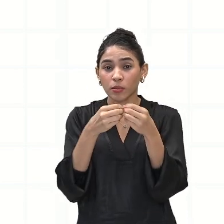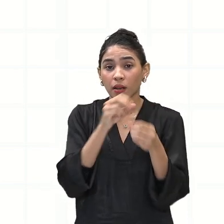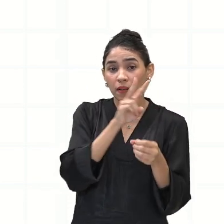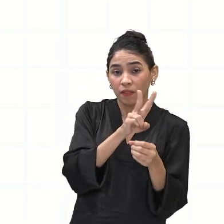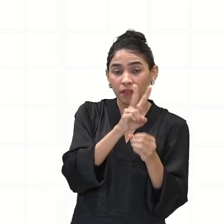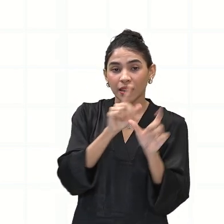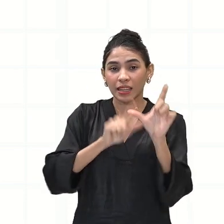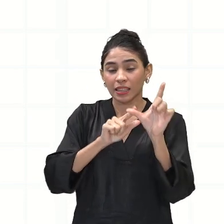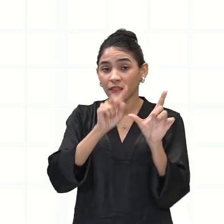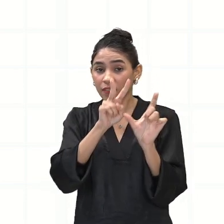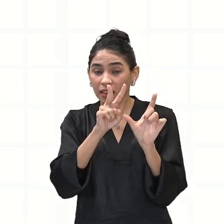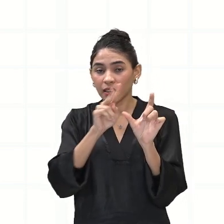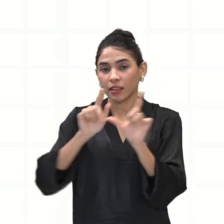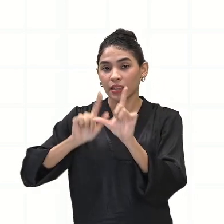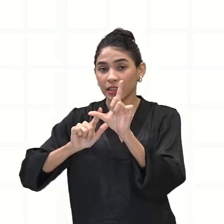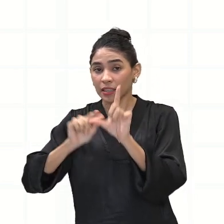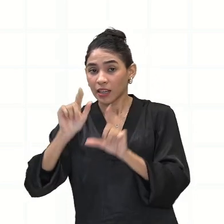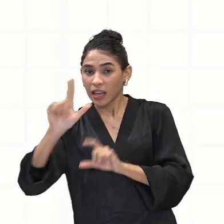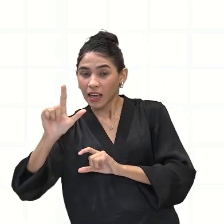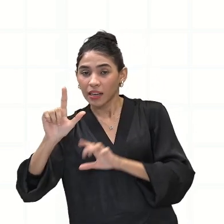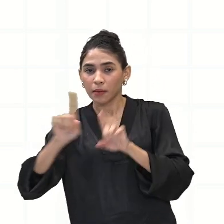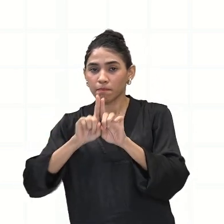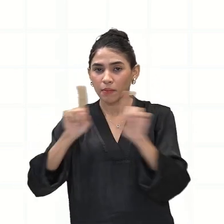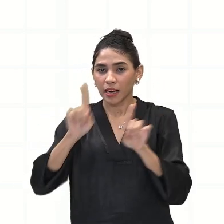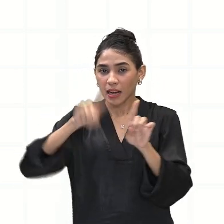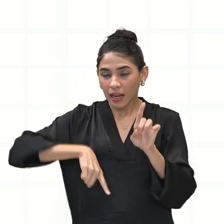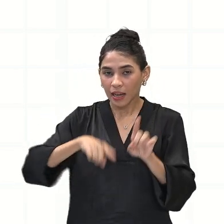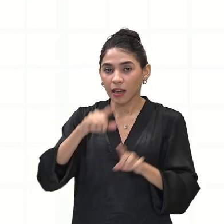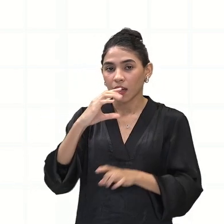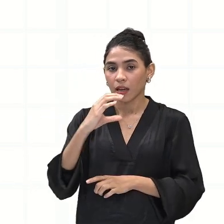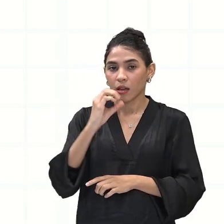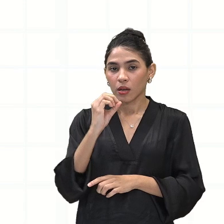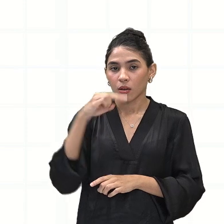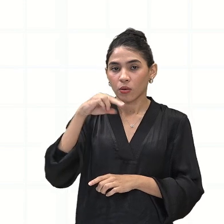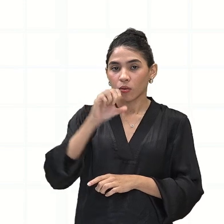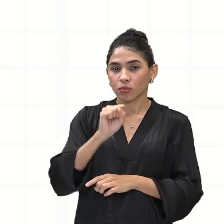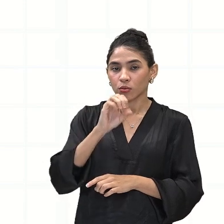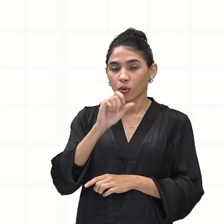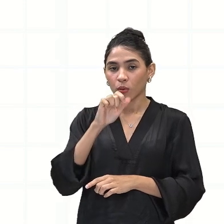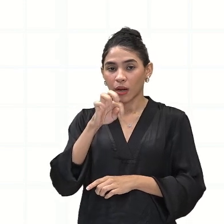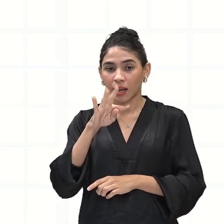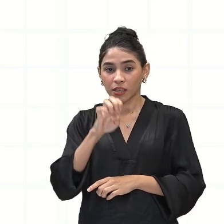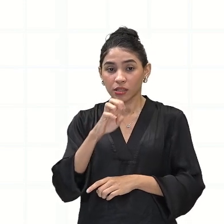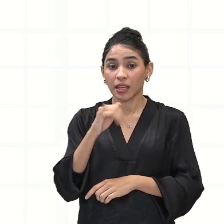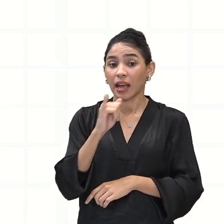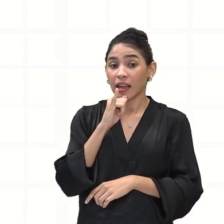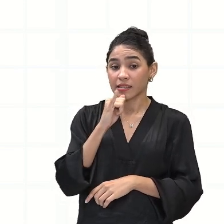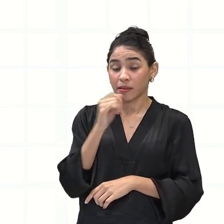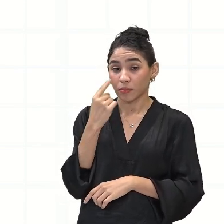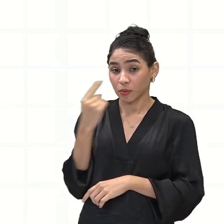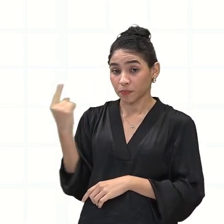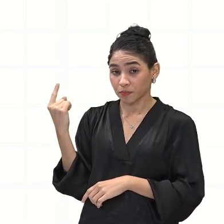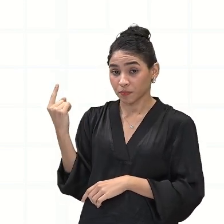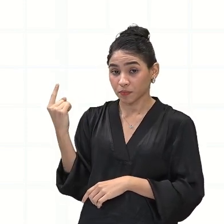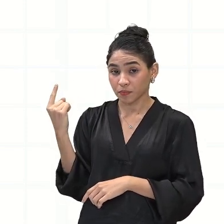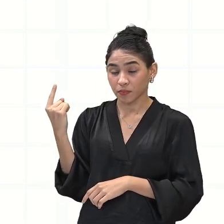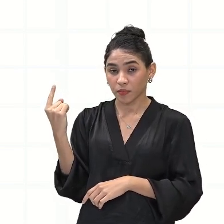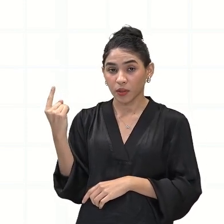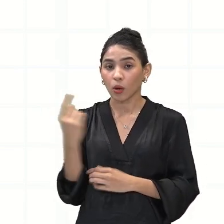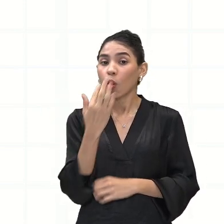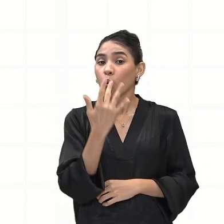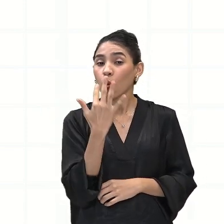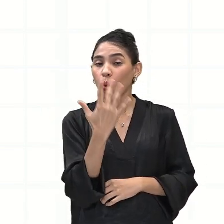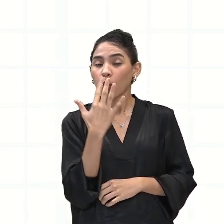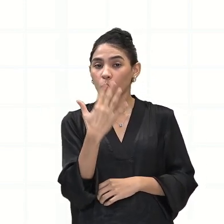que são muito mais consoantes que se repetem, como a gente pode ver aqui. Olha lá elas marcadas